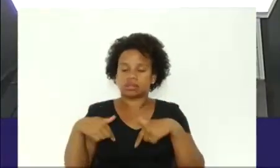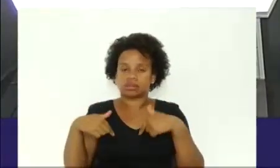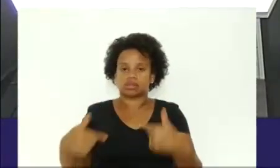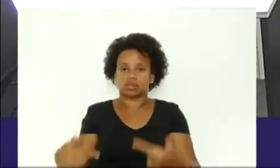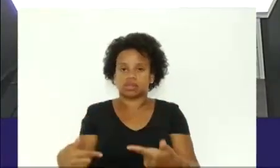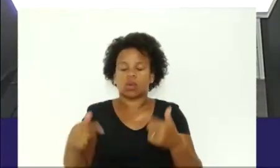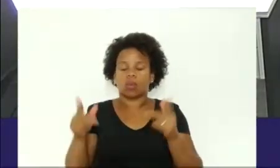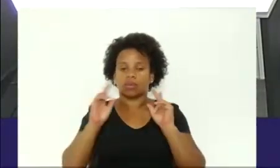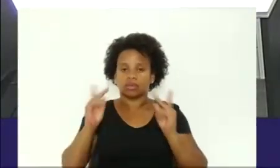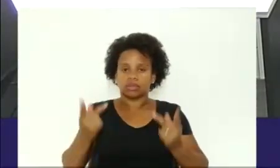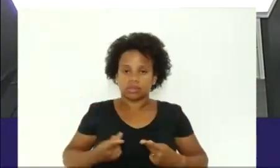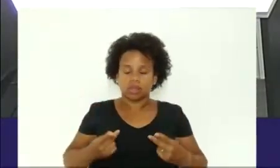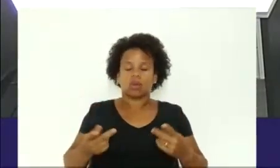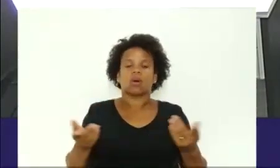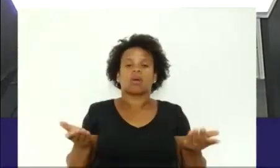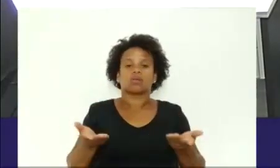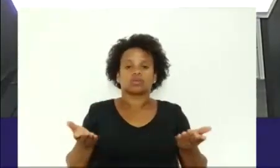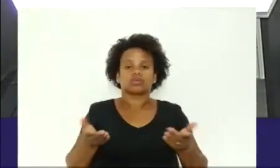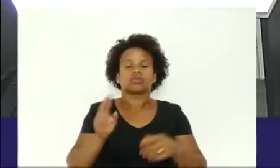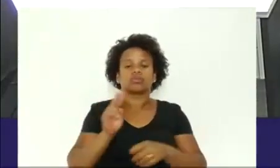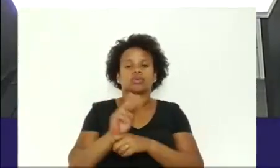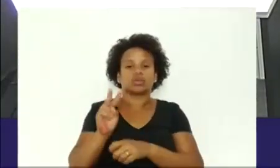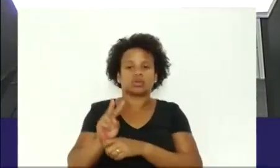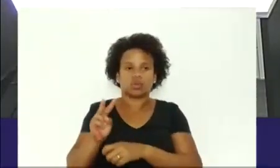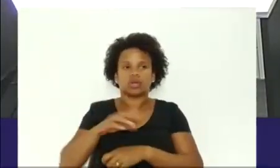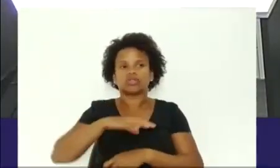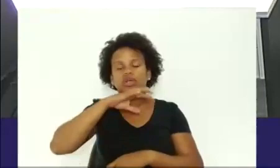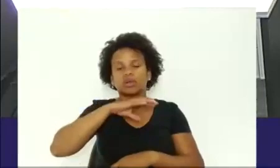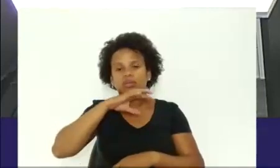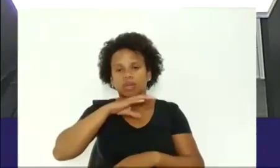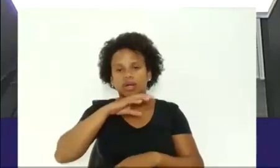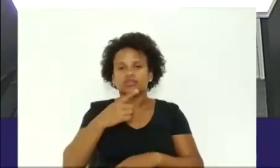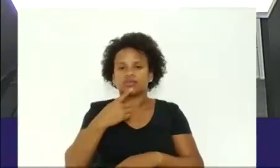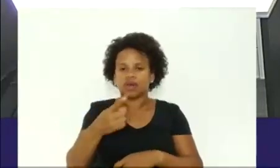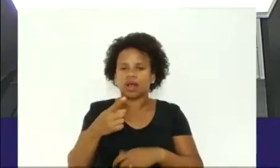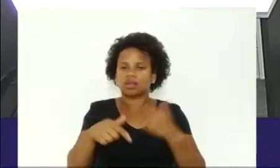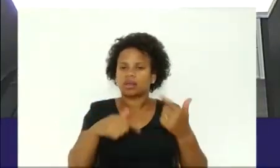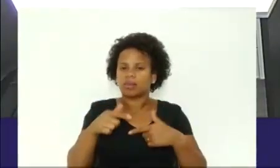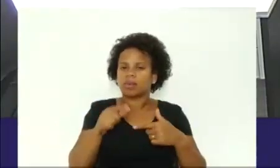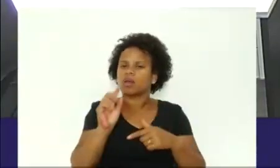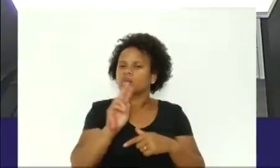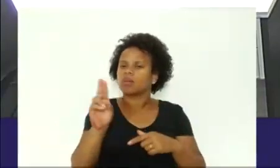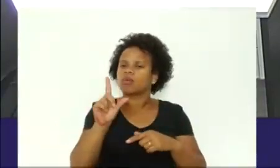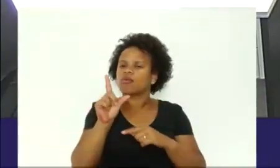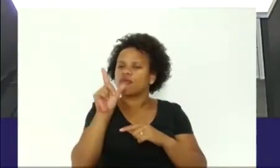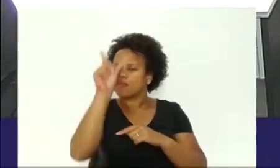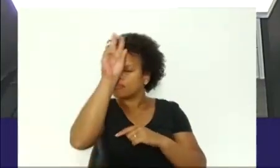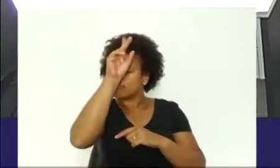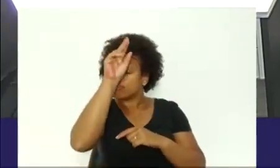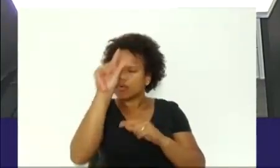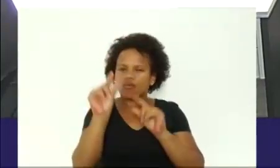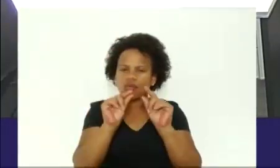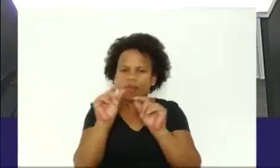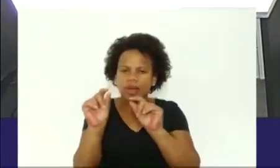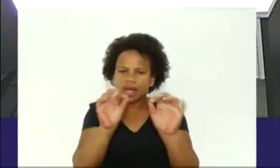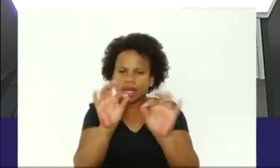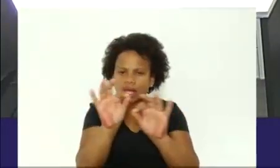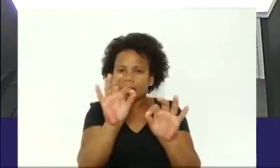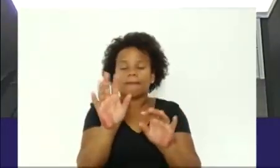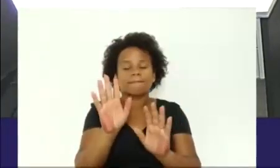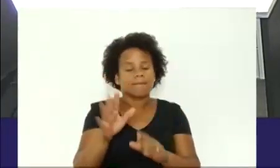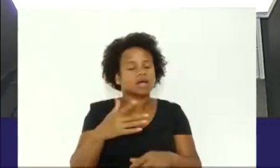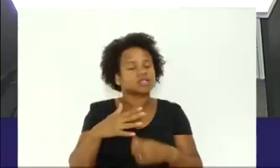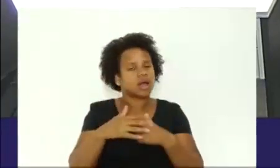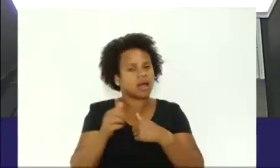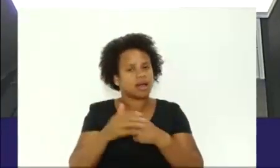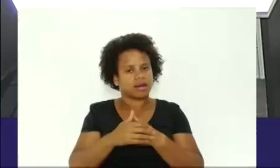protetora independente de animais, trabalho que chama de formiguinha, mas que faz com muito carinho. Segundo ela, bom seria